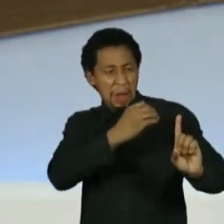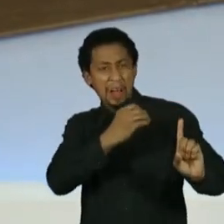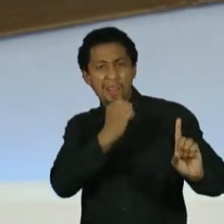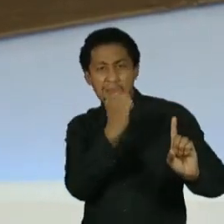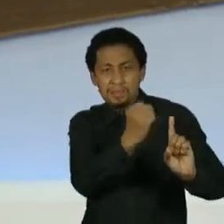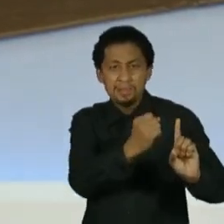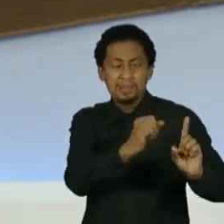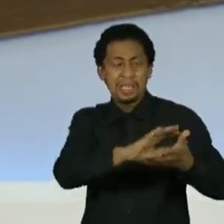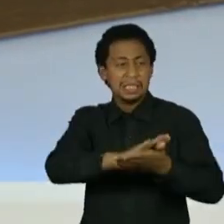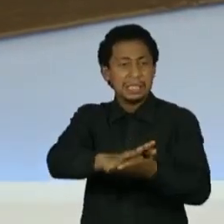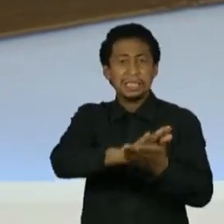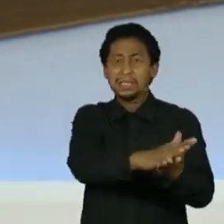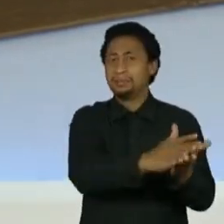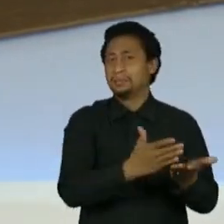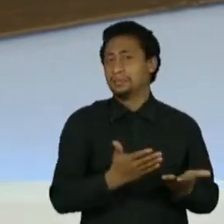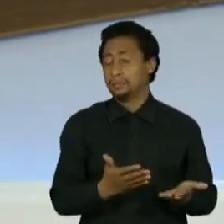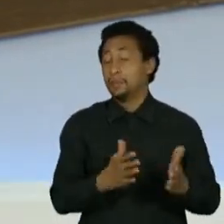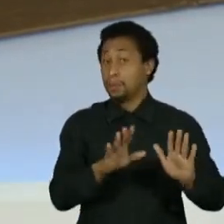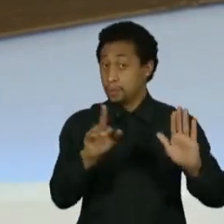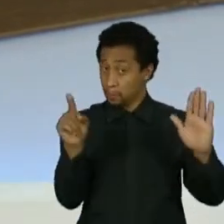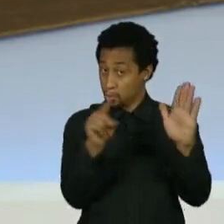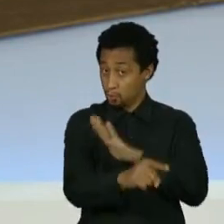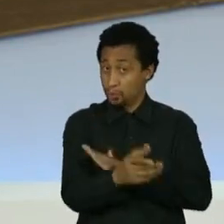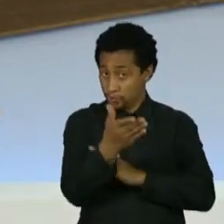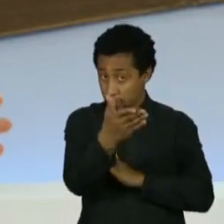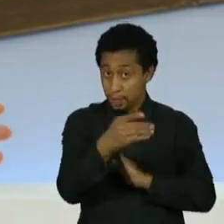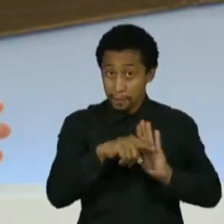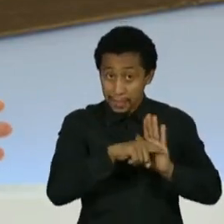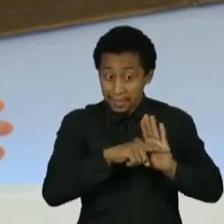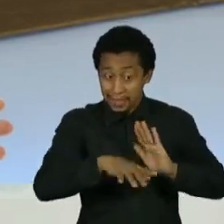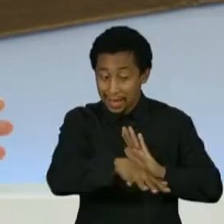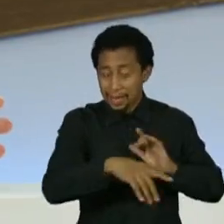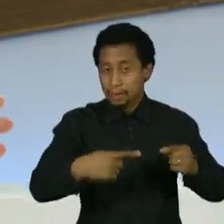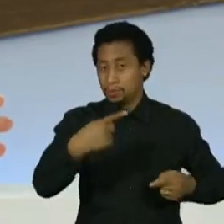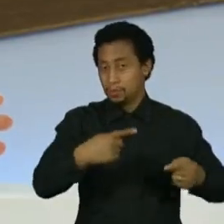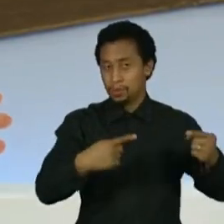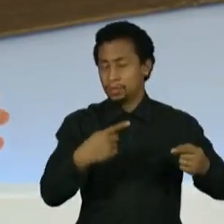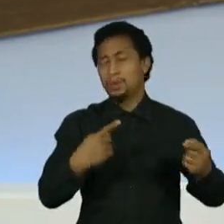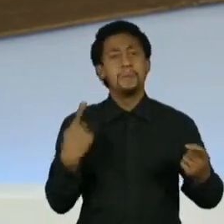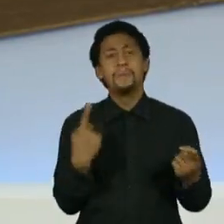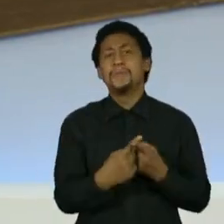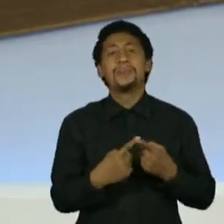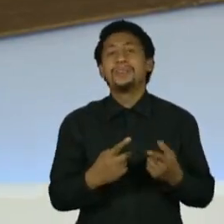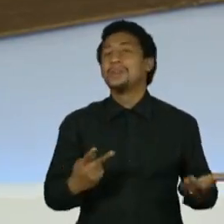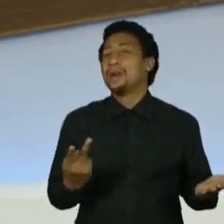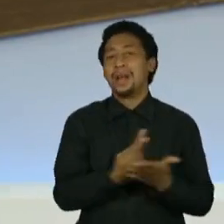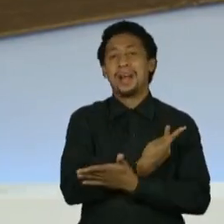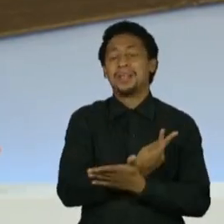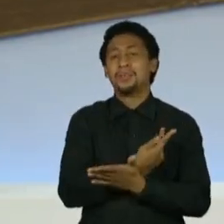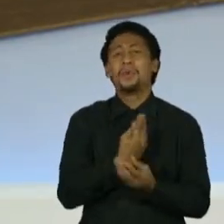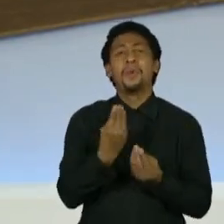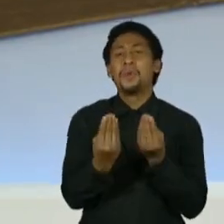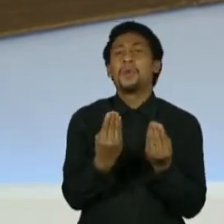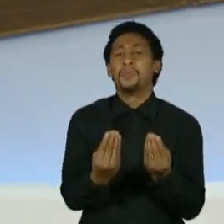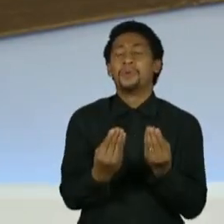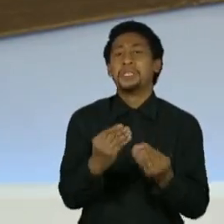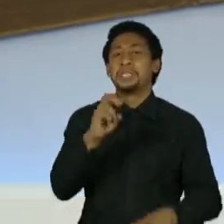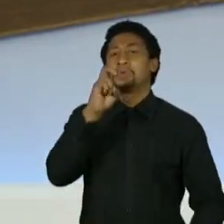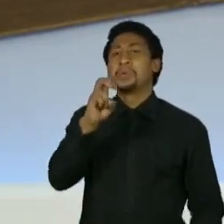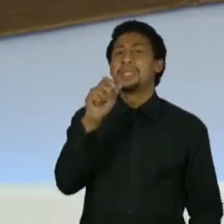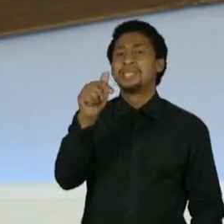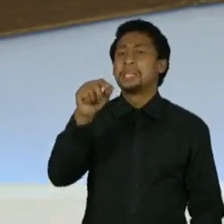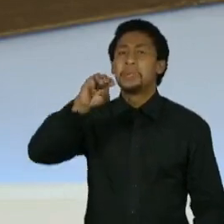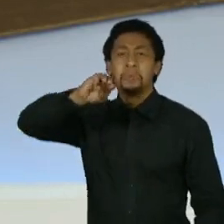minha pergunta é para o cientista político, né? O que que deu errado? Por que que 57 milhões de pessoas votaram contra os direitos